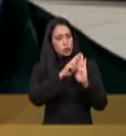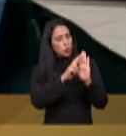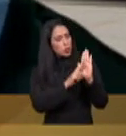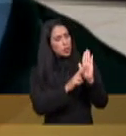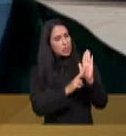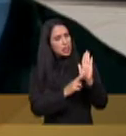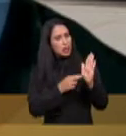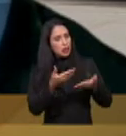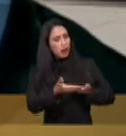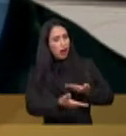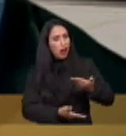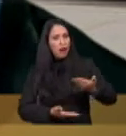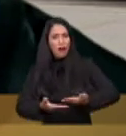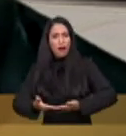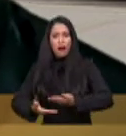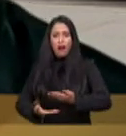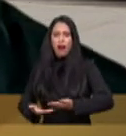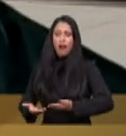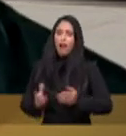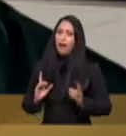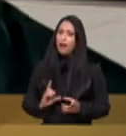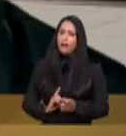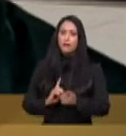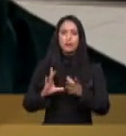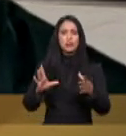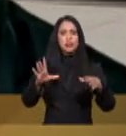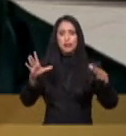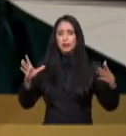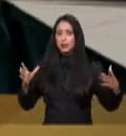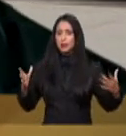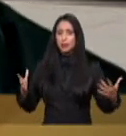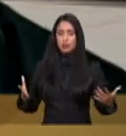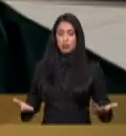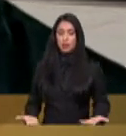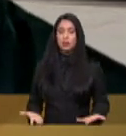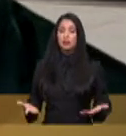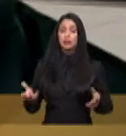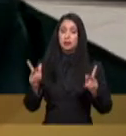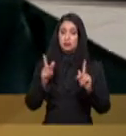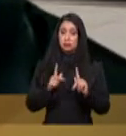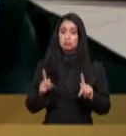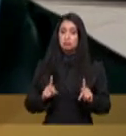da convivência em democracia e em paz.